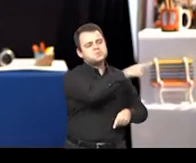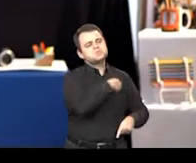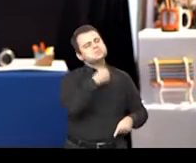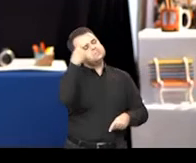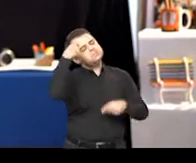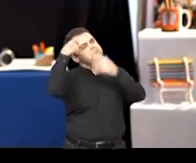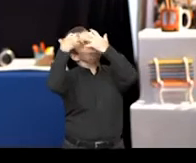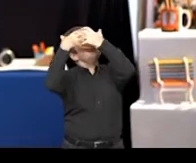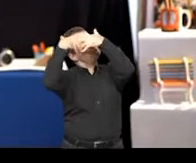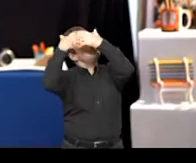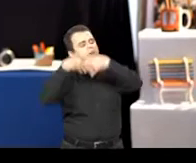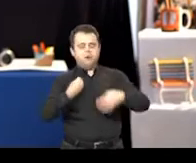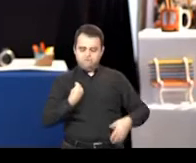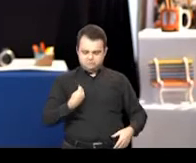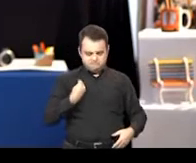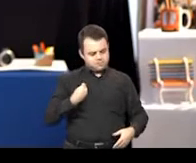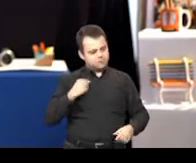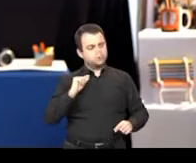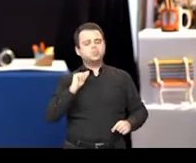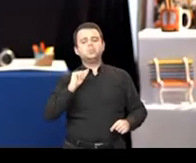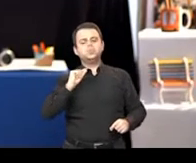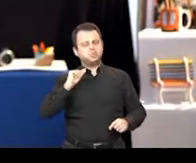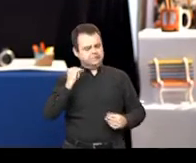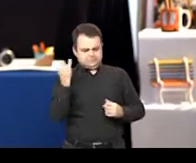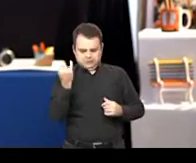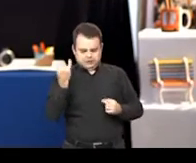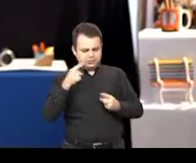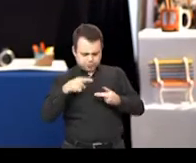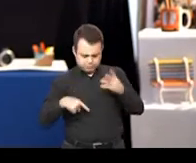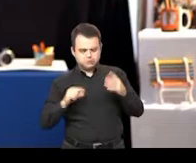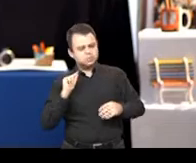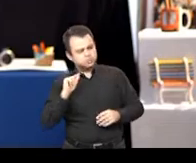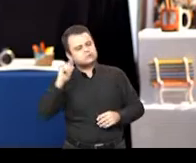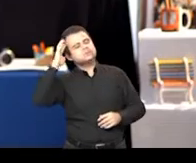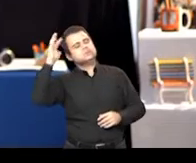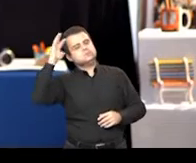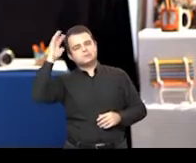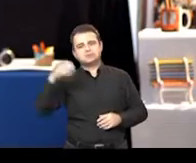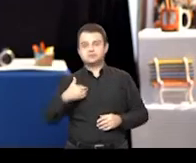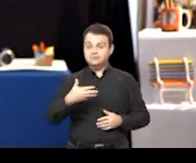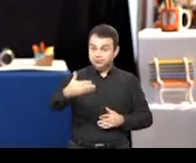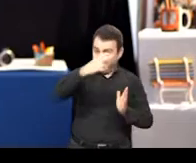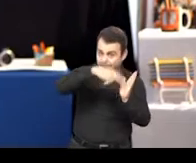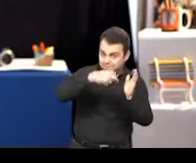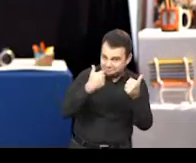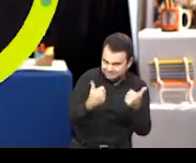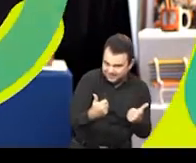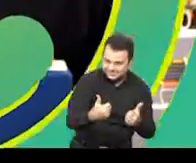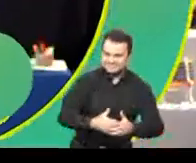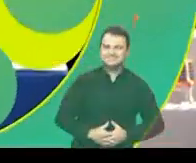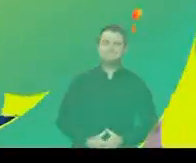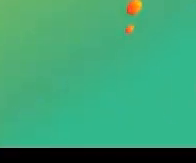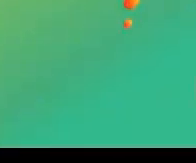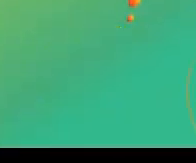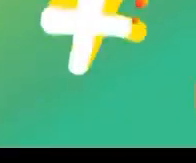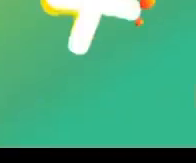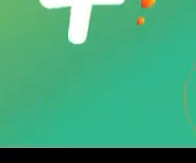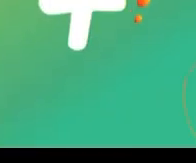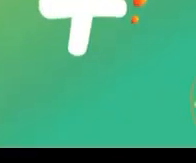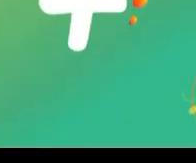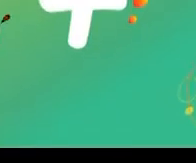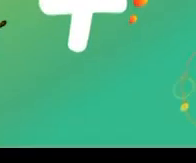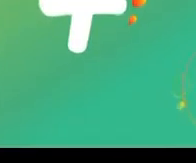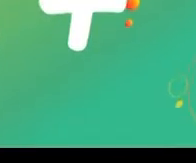conseguiu repensar o que é realmente importante na vida. Boa leitura a todos!